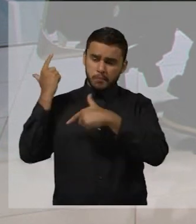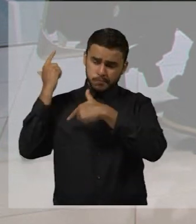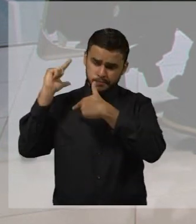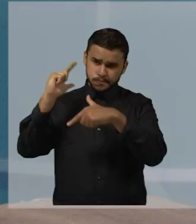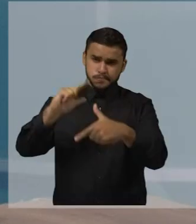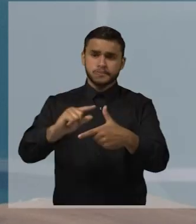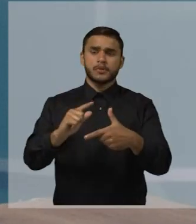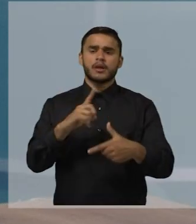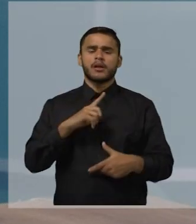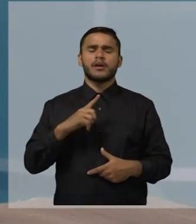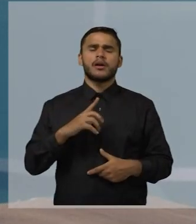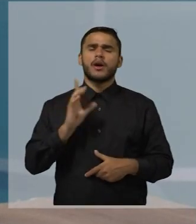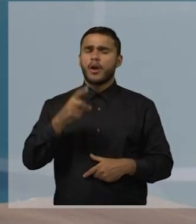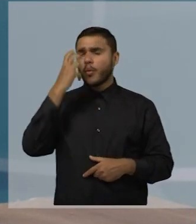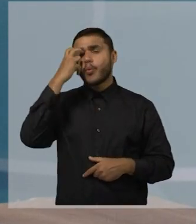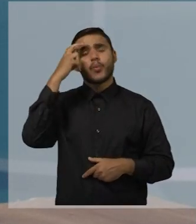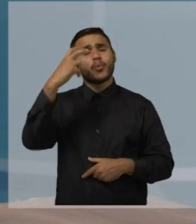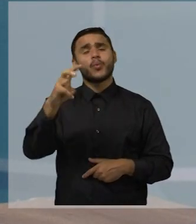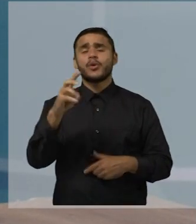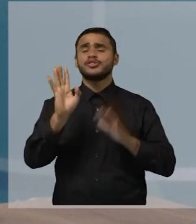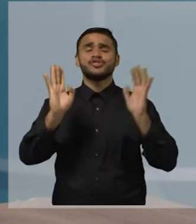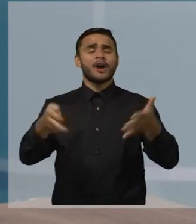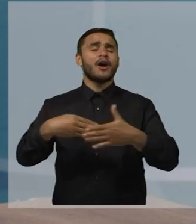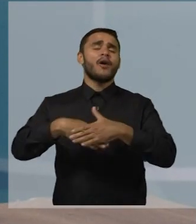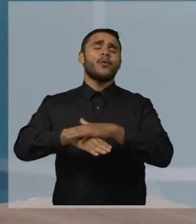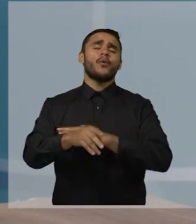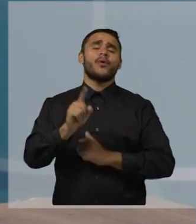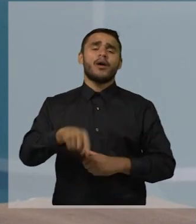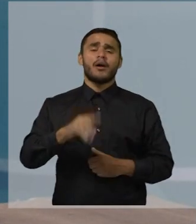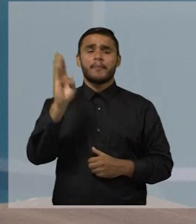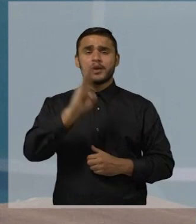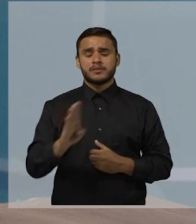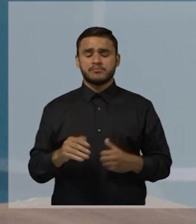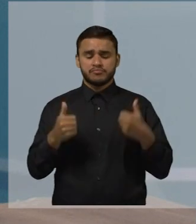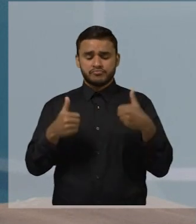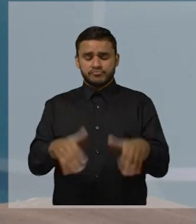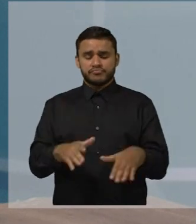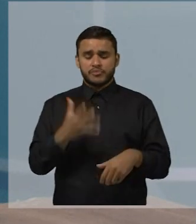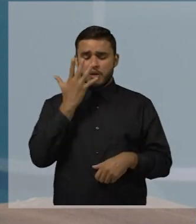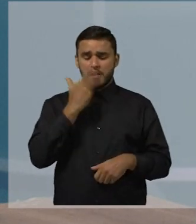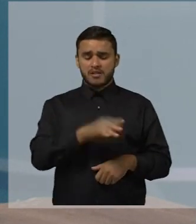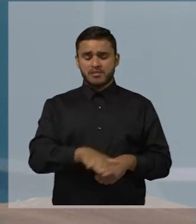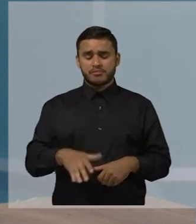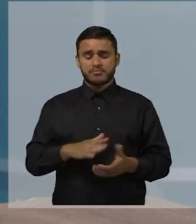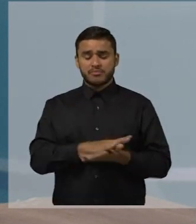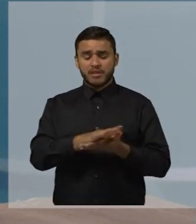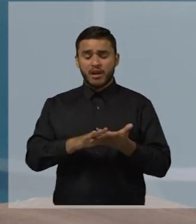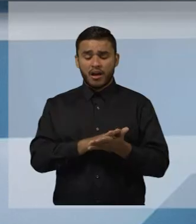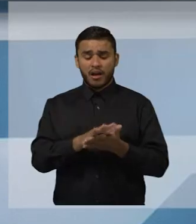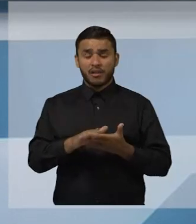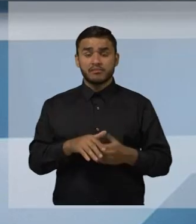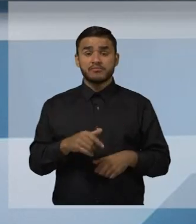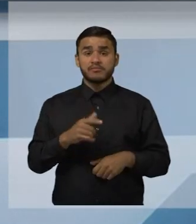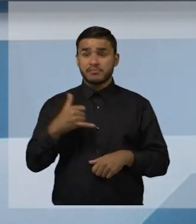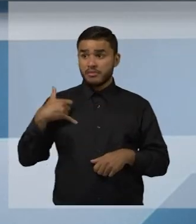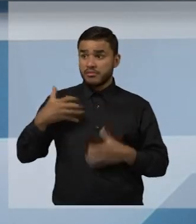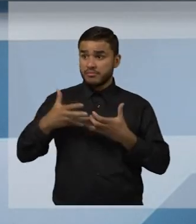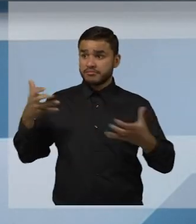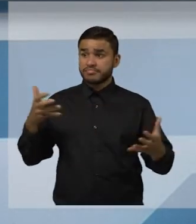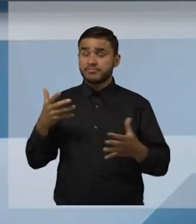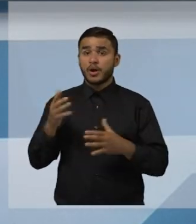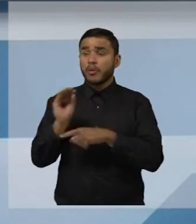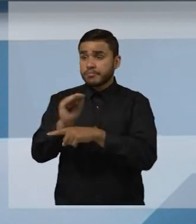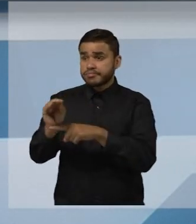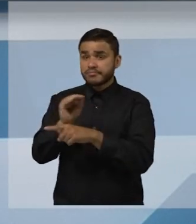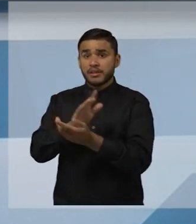tradição da cultura brasileira, é que nós abandonamos as crianças e não cuidamos dos nossos velhos. A realidade está aí para